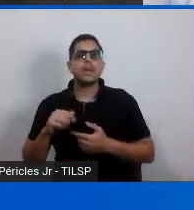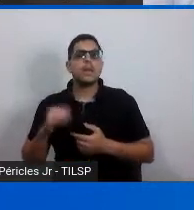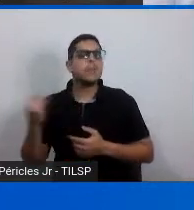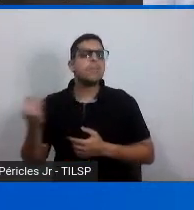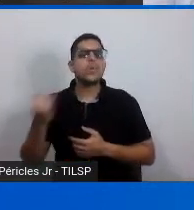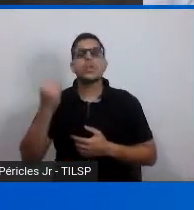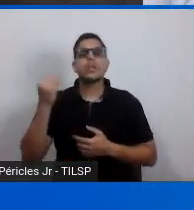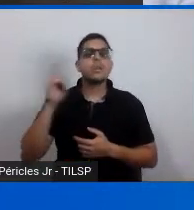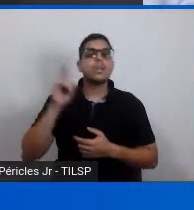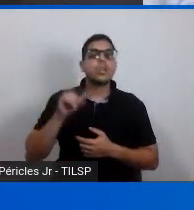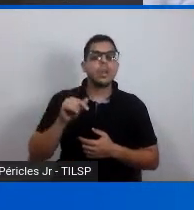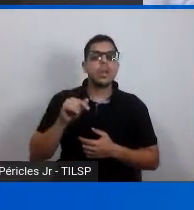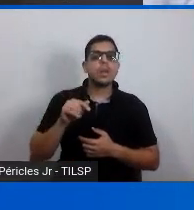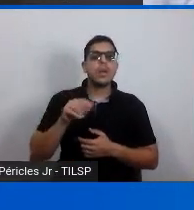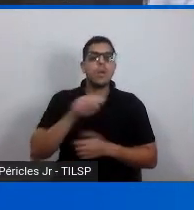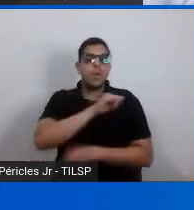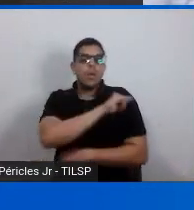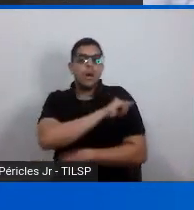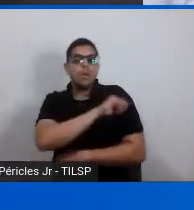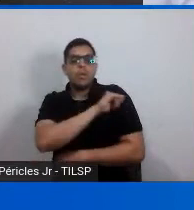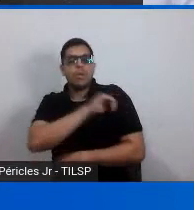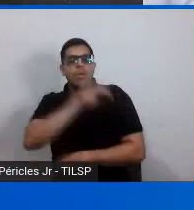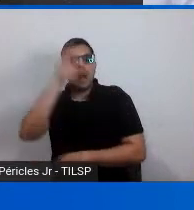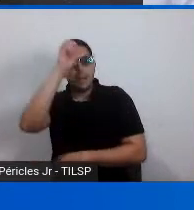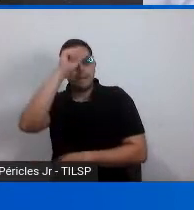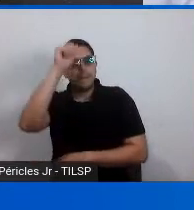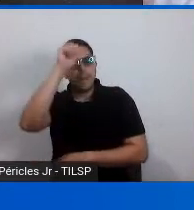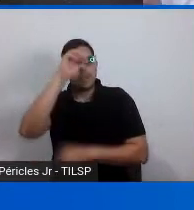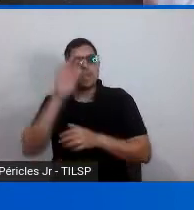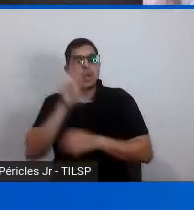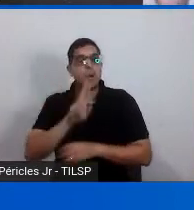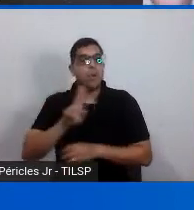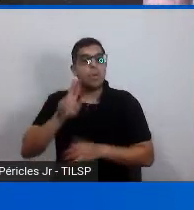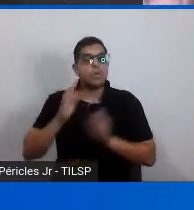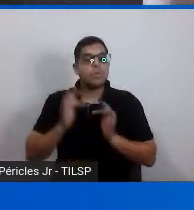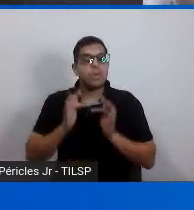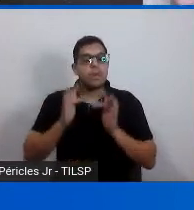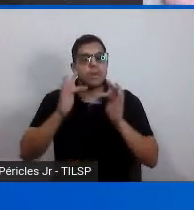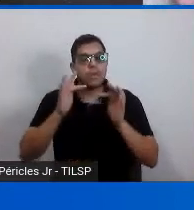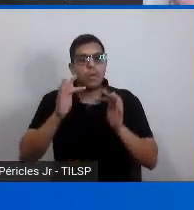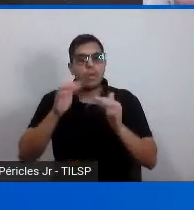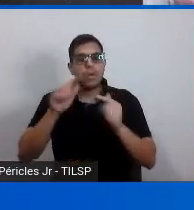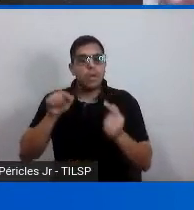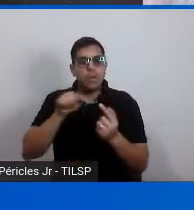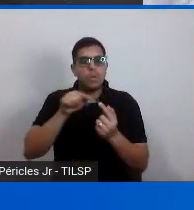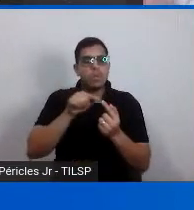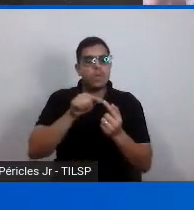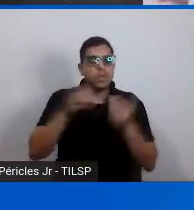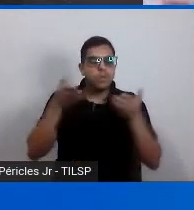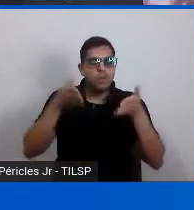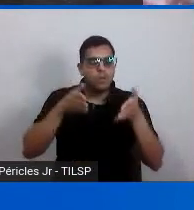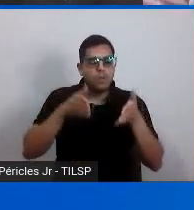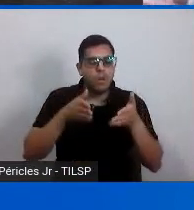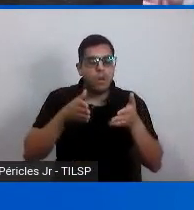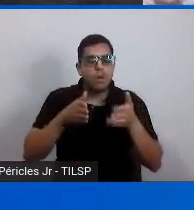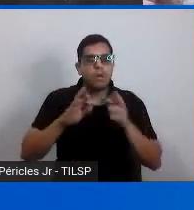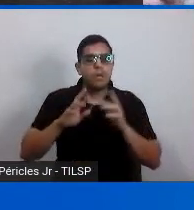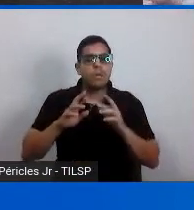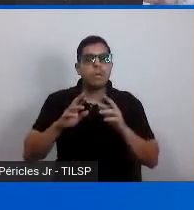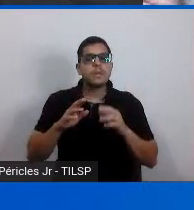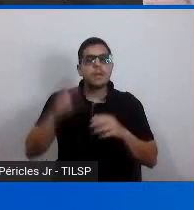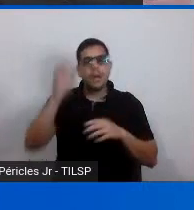nossas tecnologias da comunicação e formação e aplicar esse conhecimento para o seu aprendizado então a gente